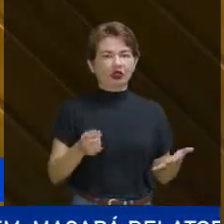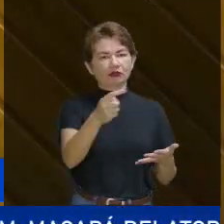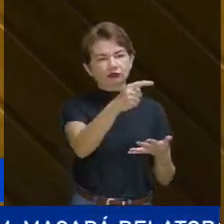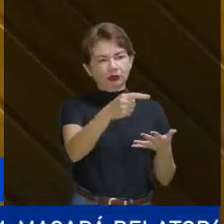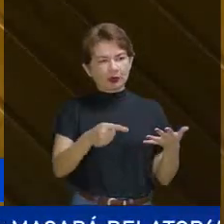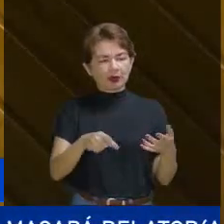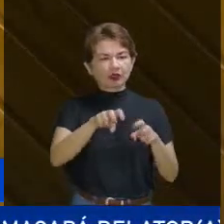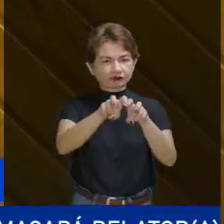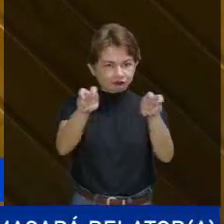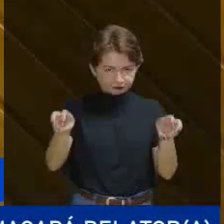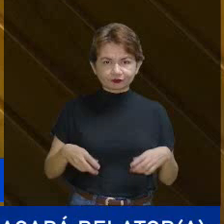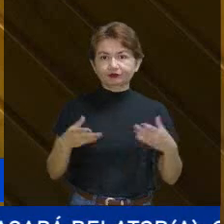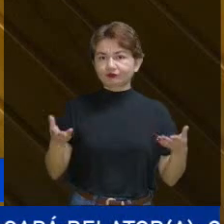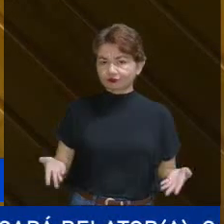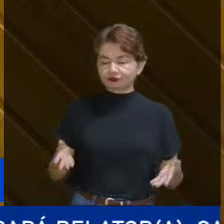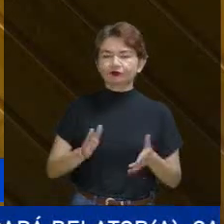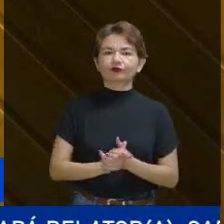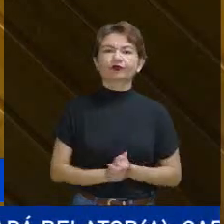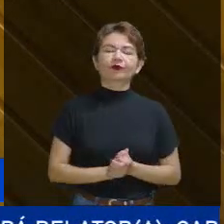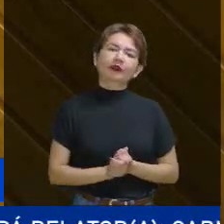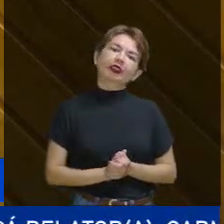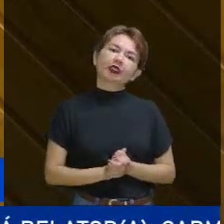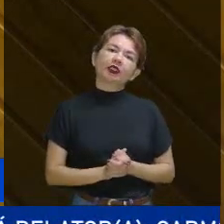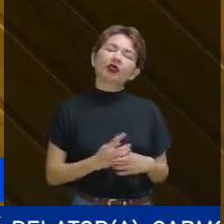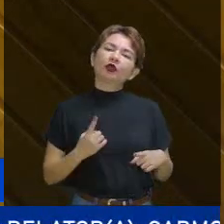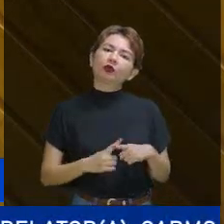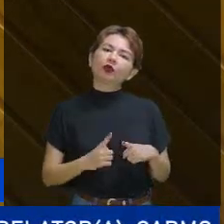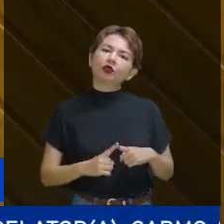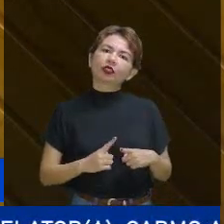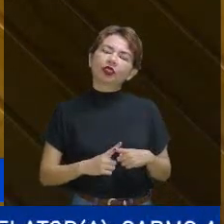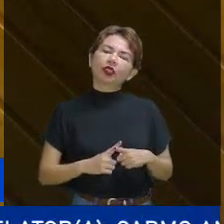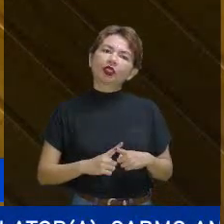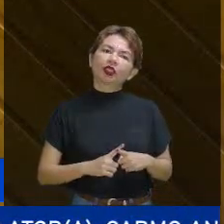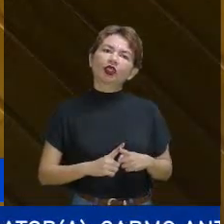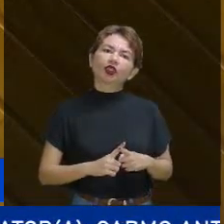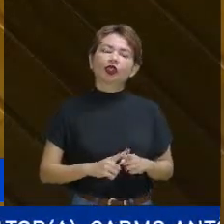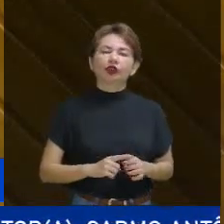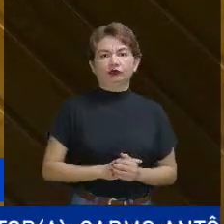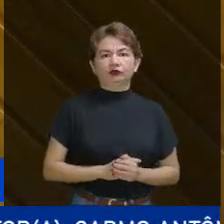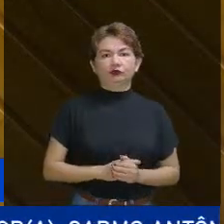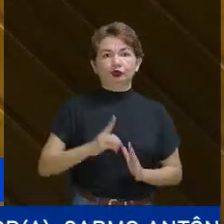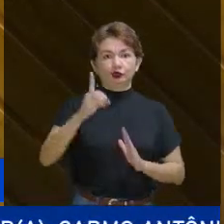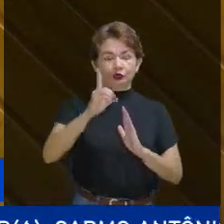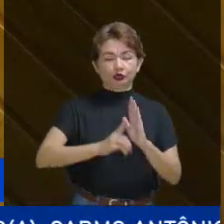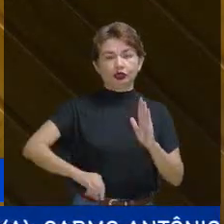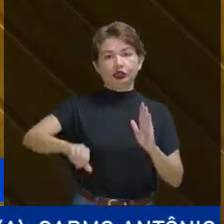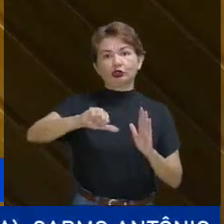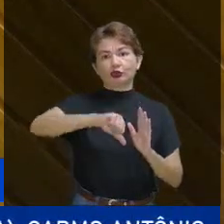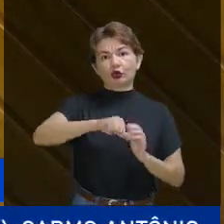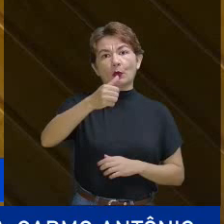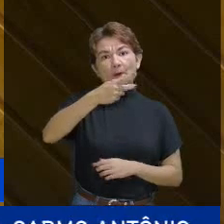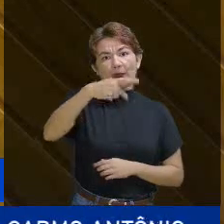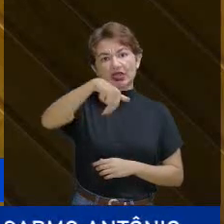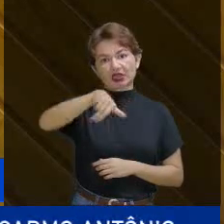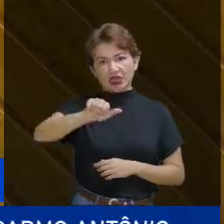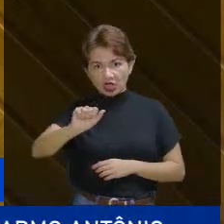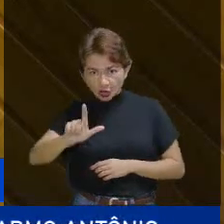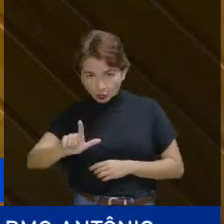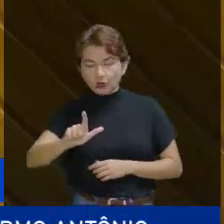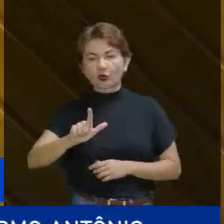desembargador Torque? Porque no direito penal, a regra,